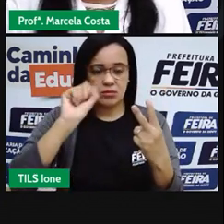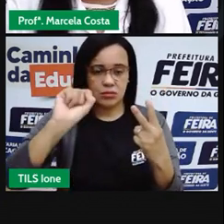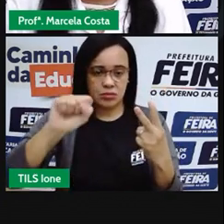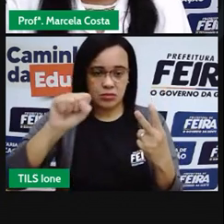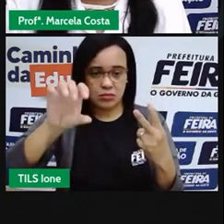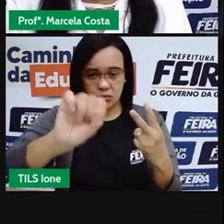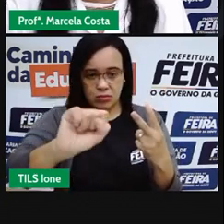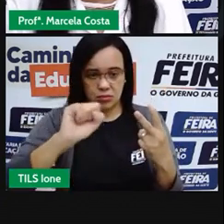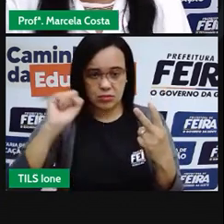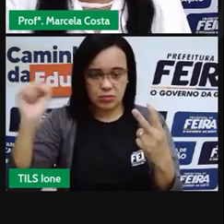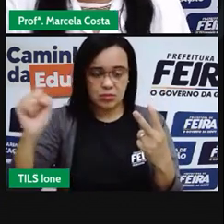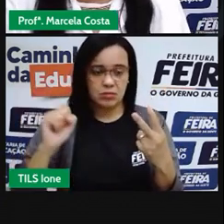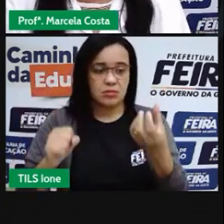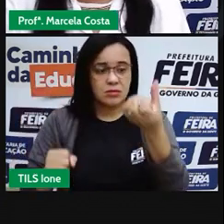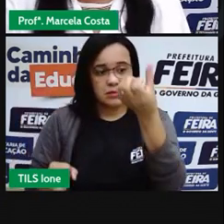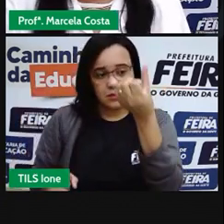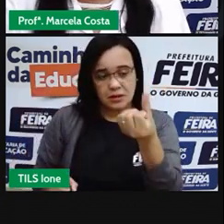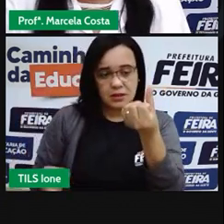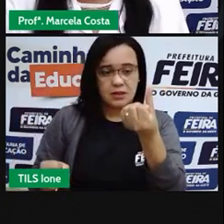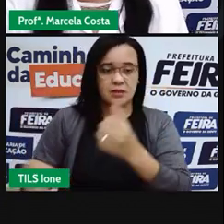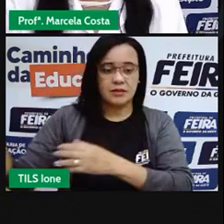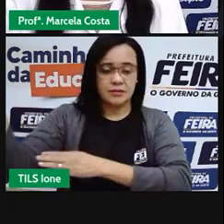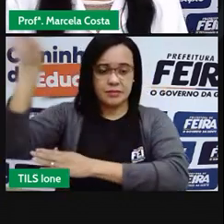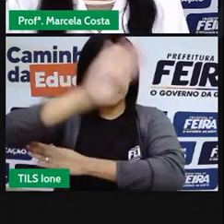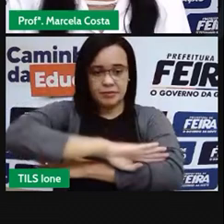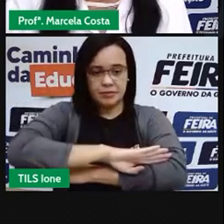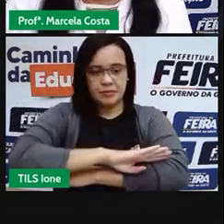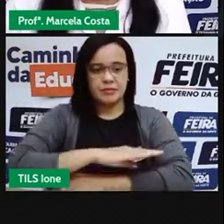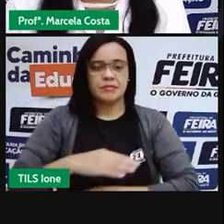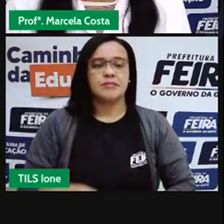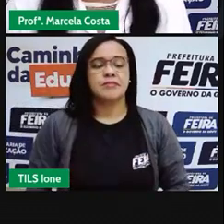e seis janelas.